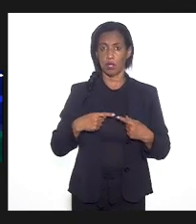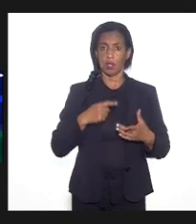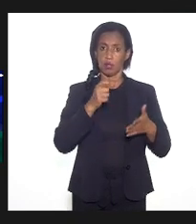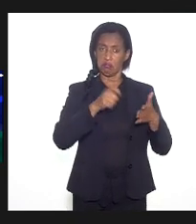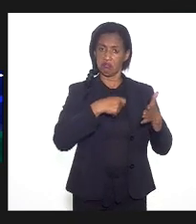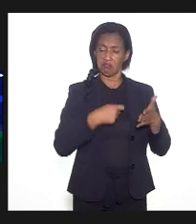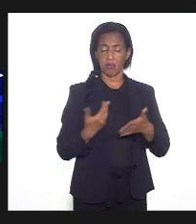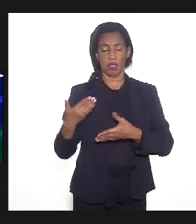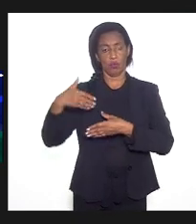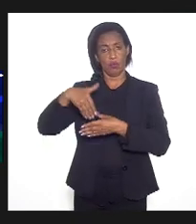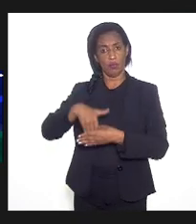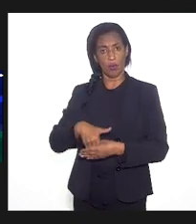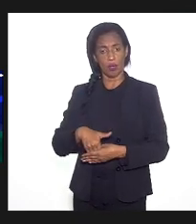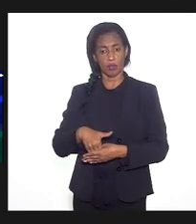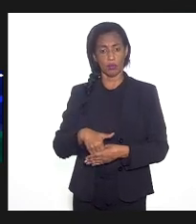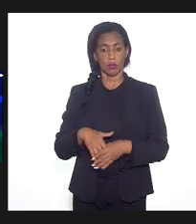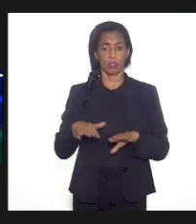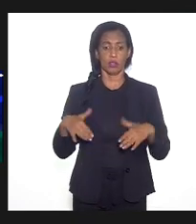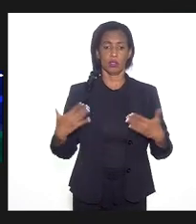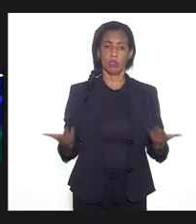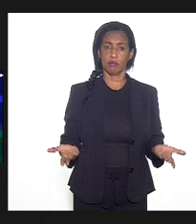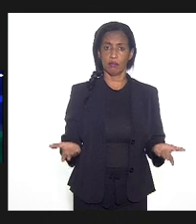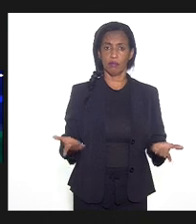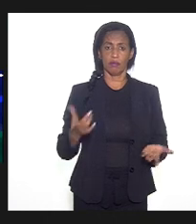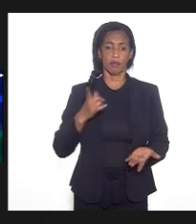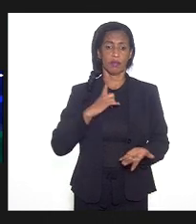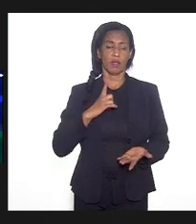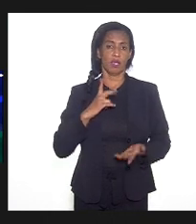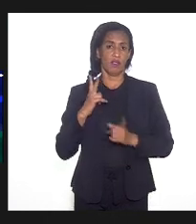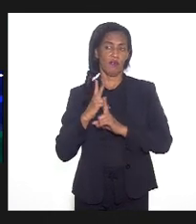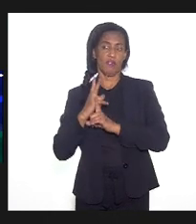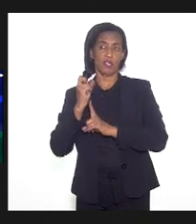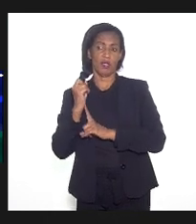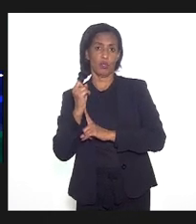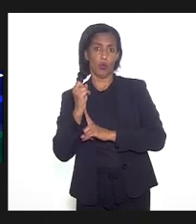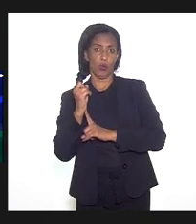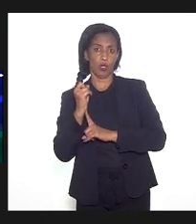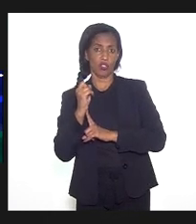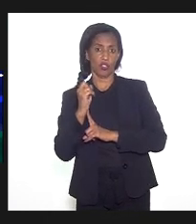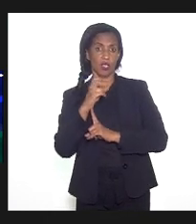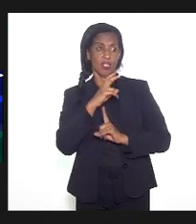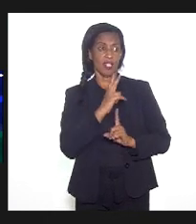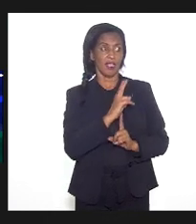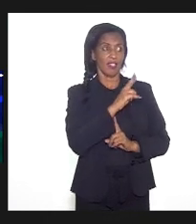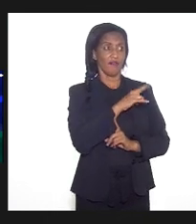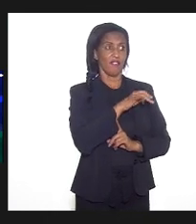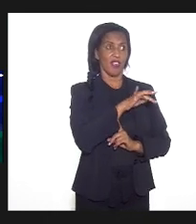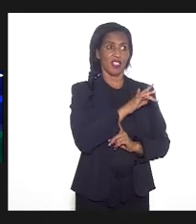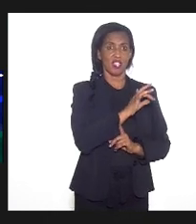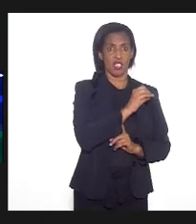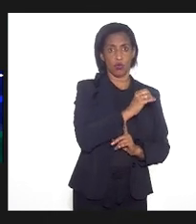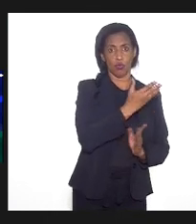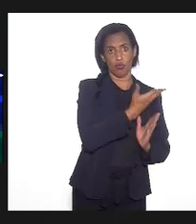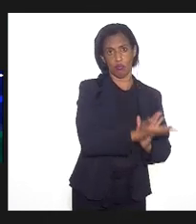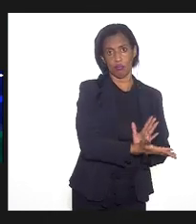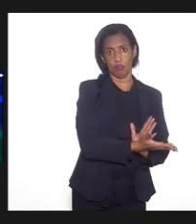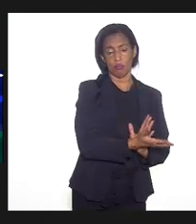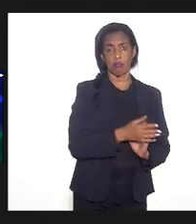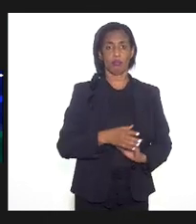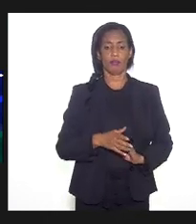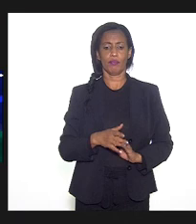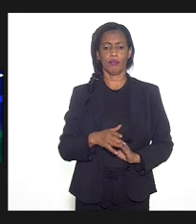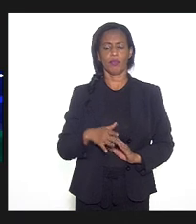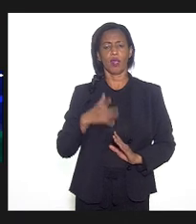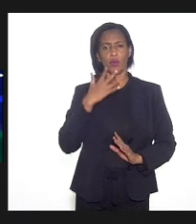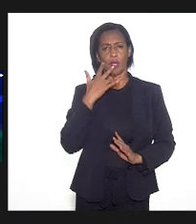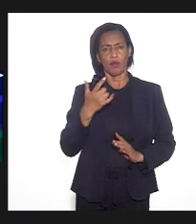no voto e que existam vencedores e vencidos. Eu quero só deixar claro que todo